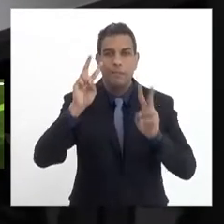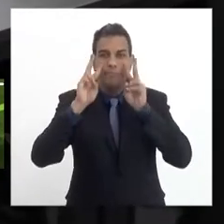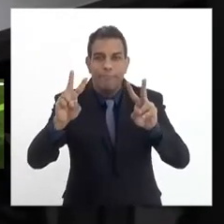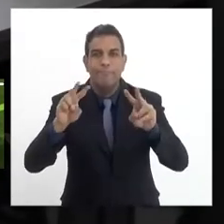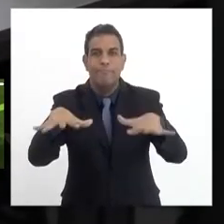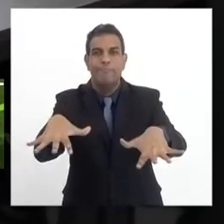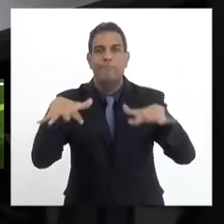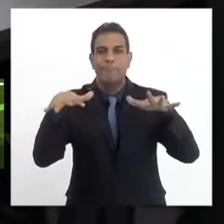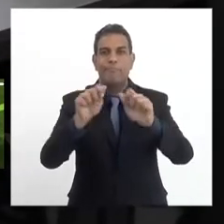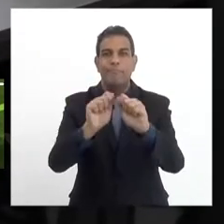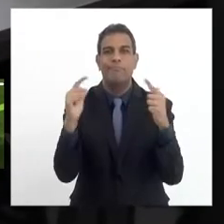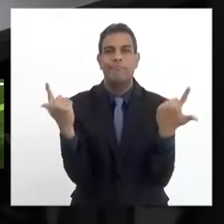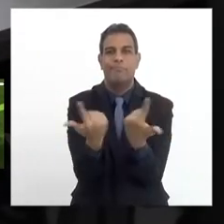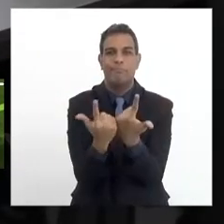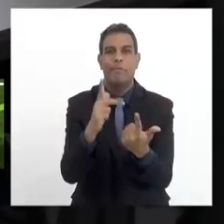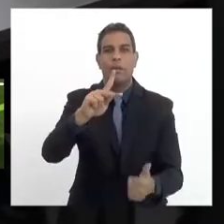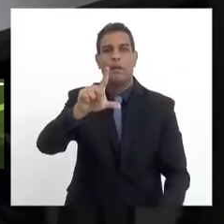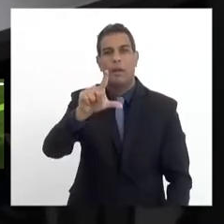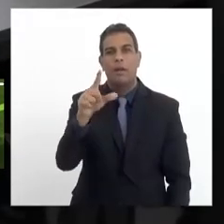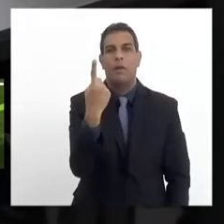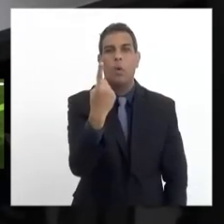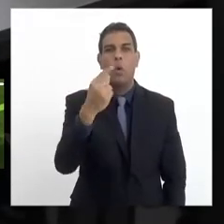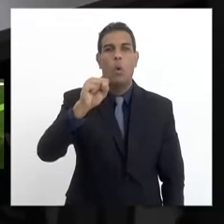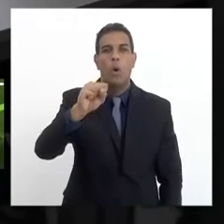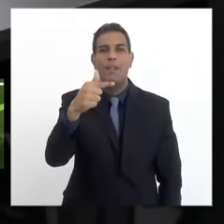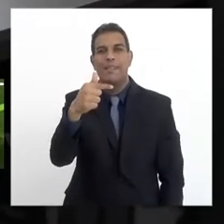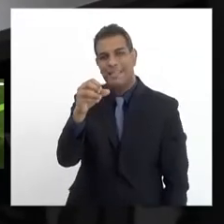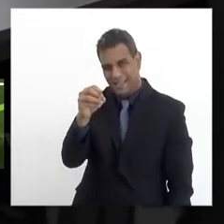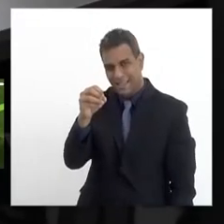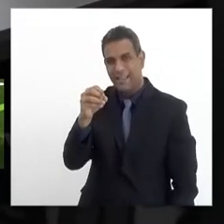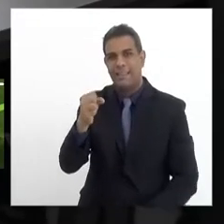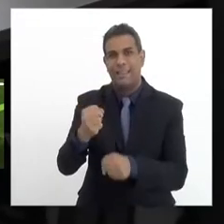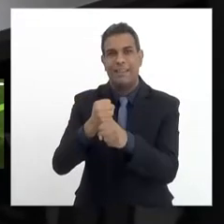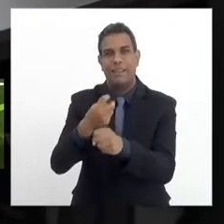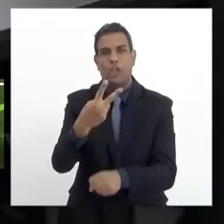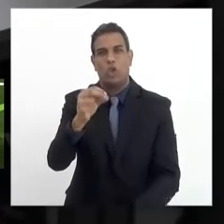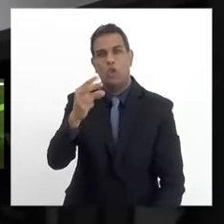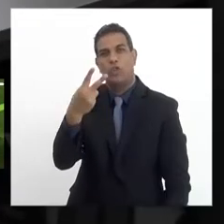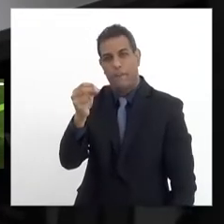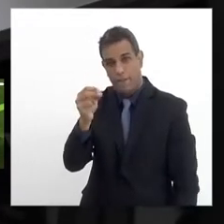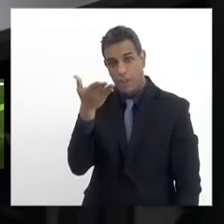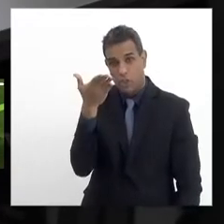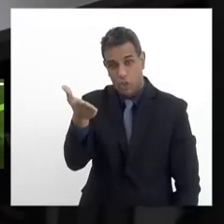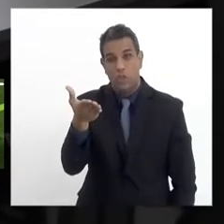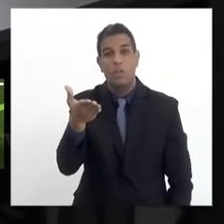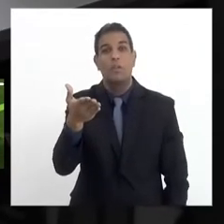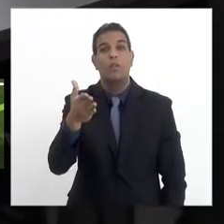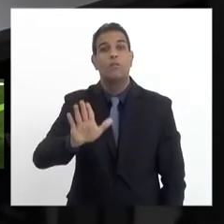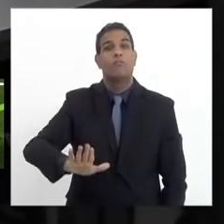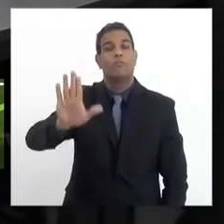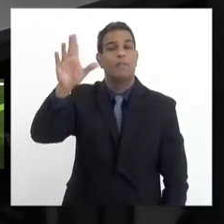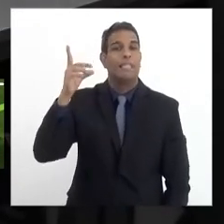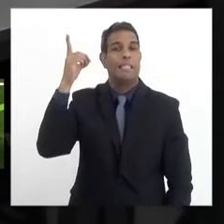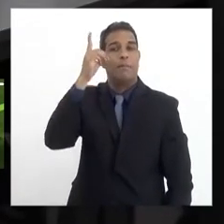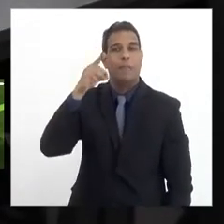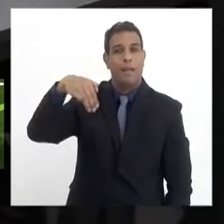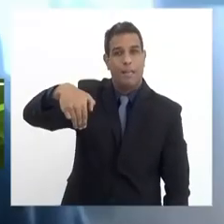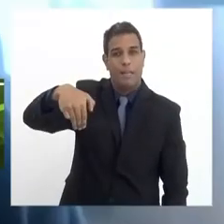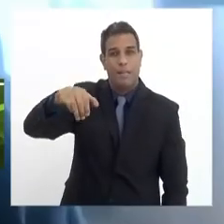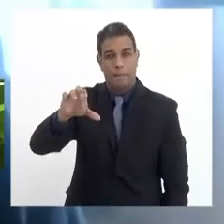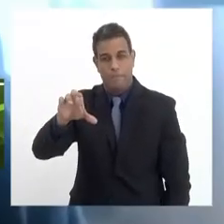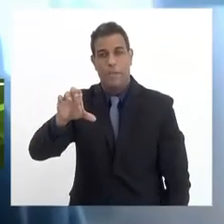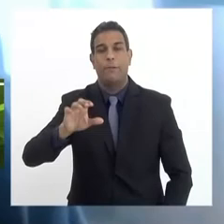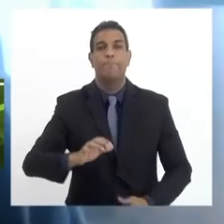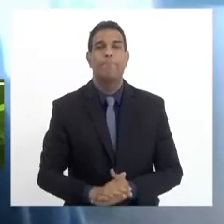Mink, anexação ao PL 1870 de 2020. Pela ordem, presidente. Deputado Mink. Eu